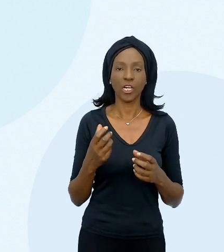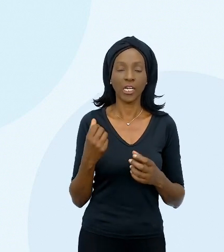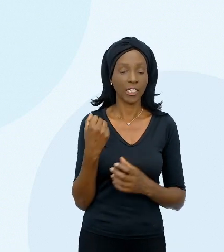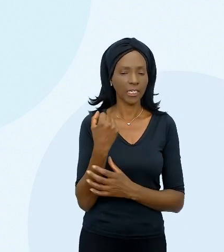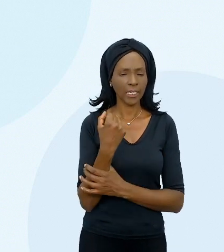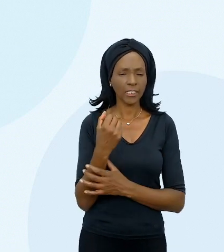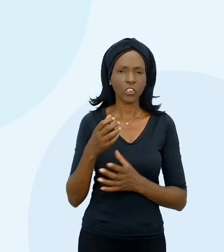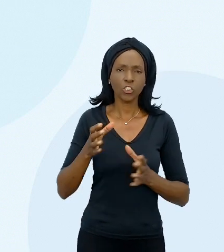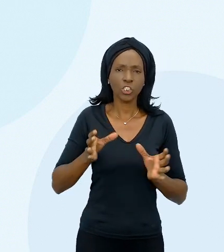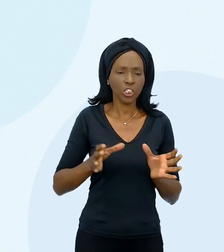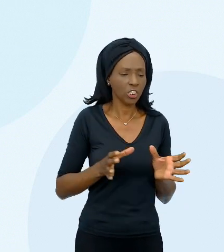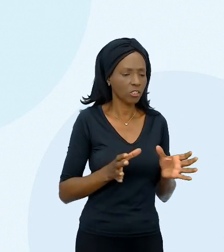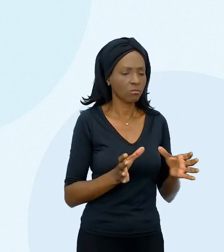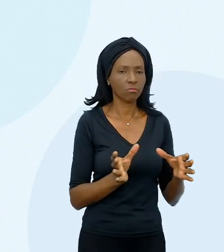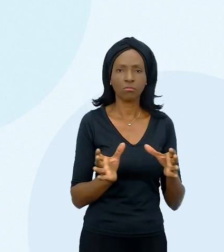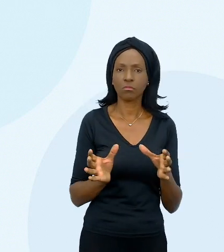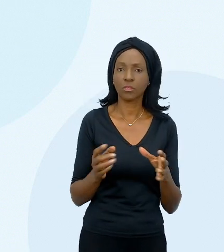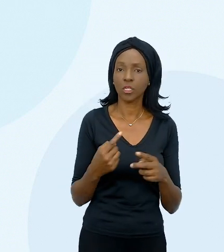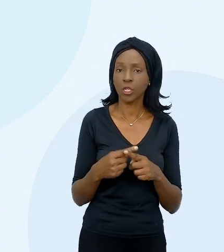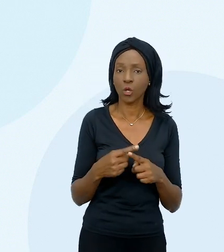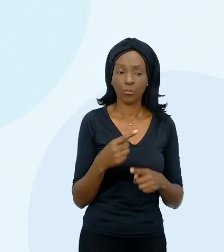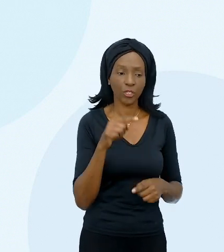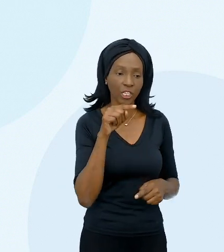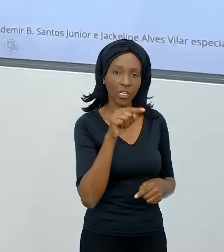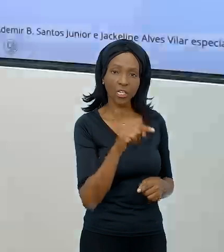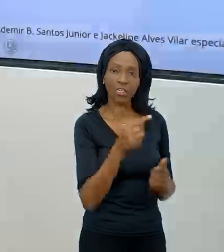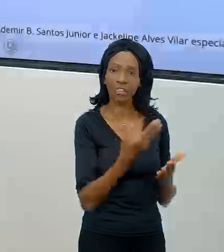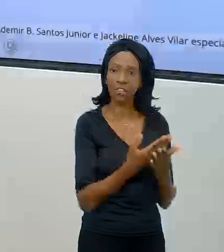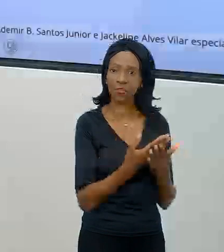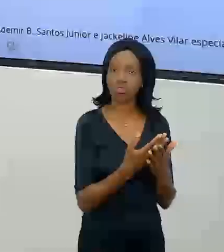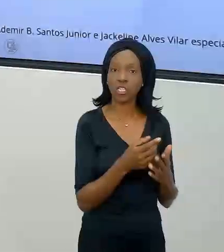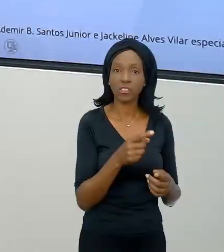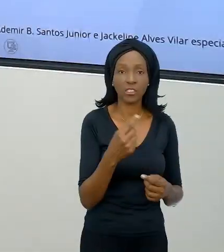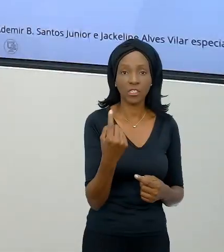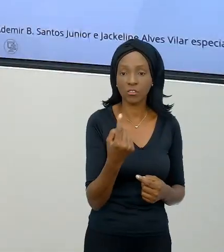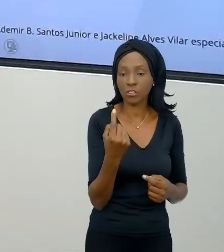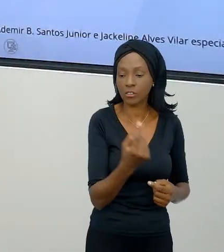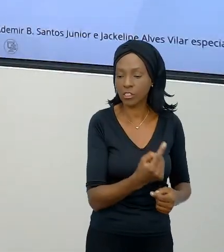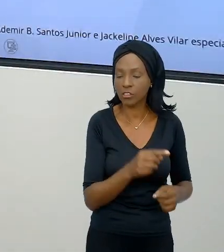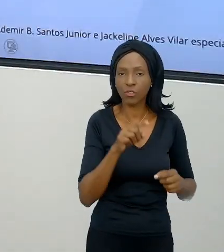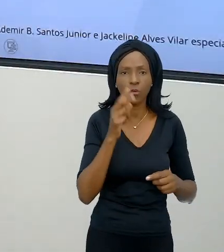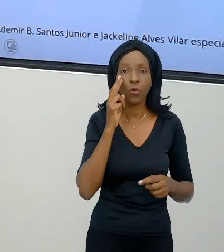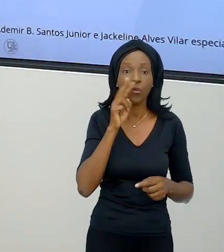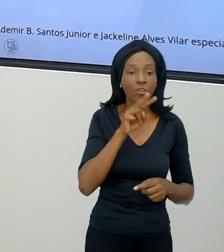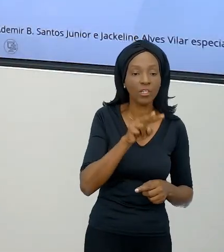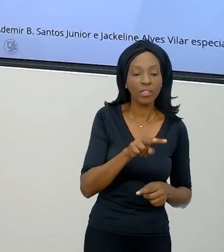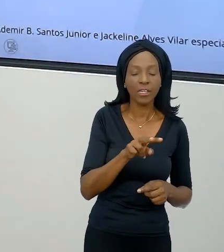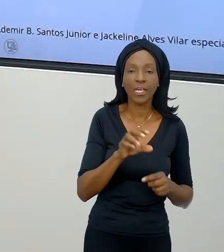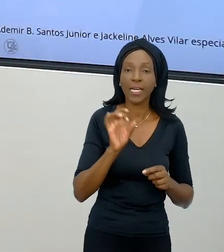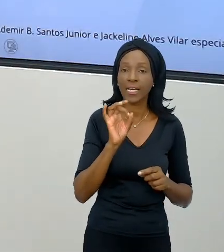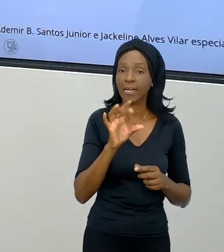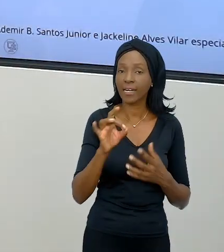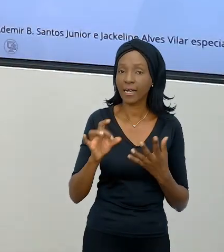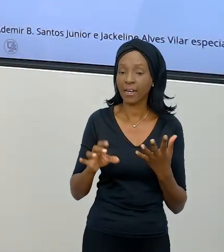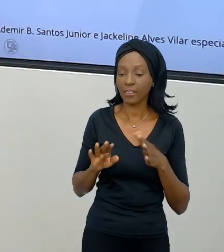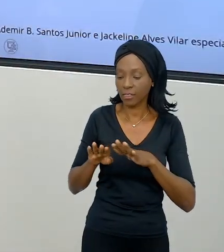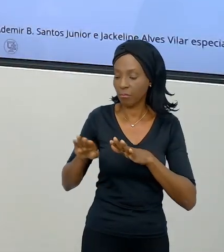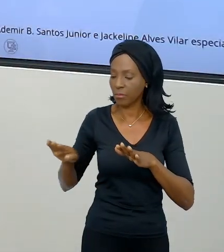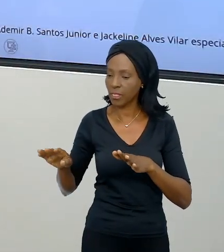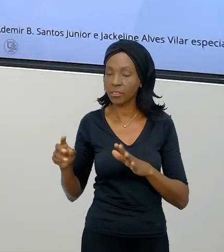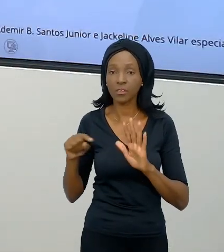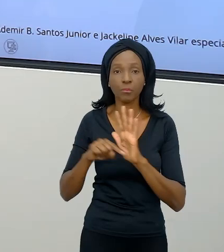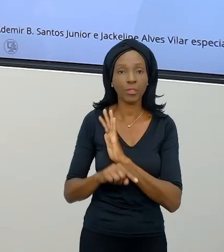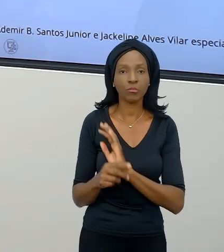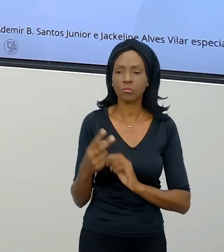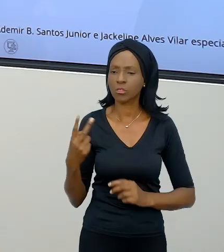Porque, veja, os estudantes vão rotacionar, cada mesa tem ali as suas 2, 3 perguntas frente